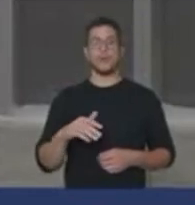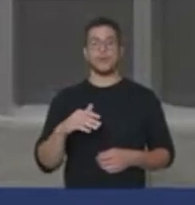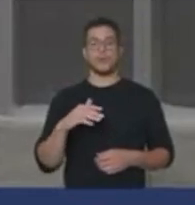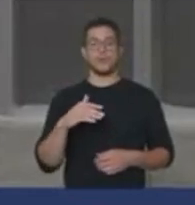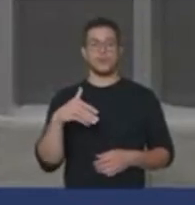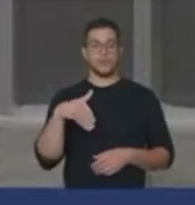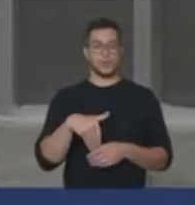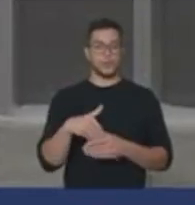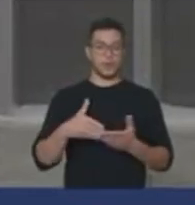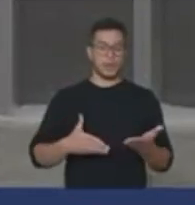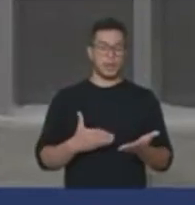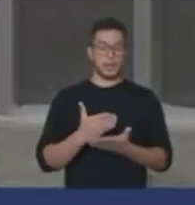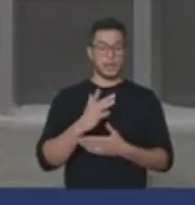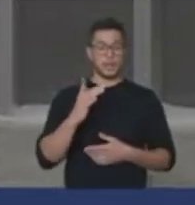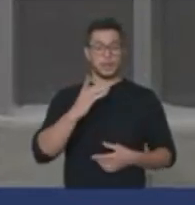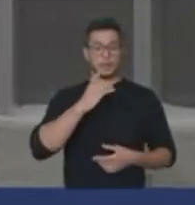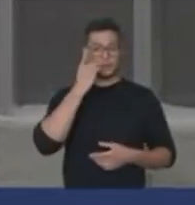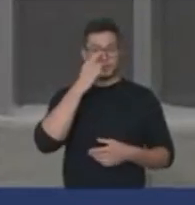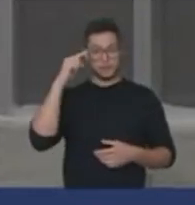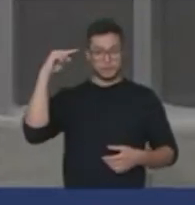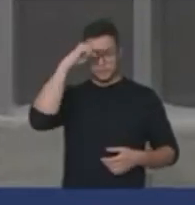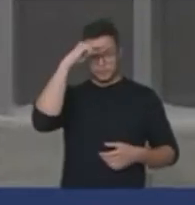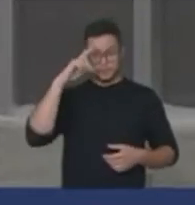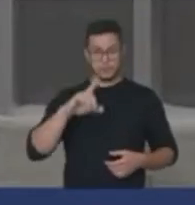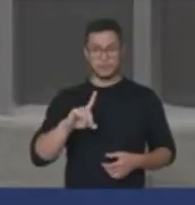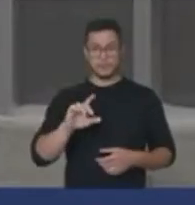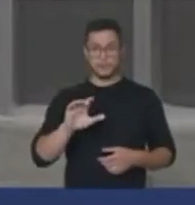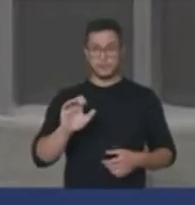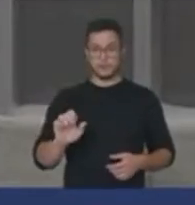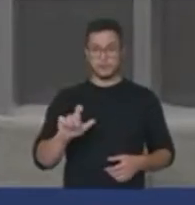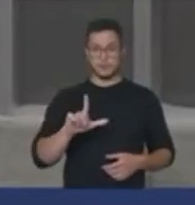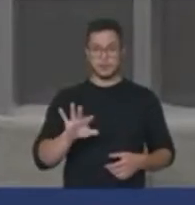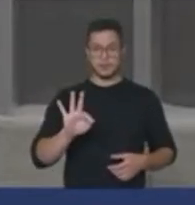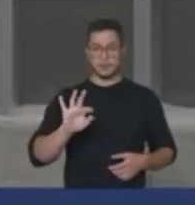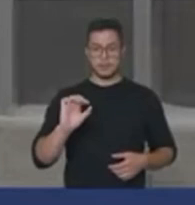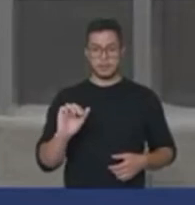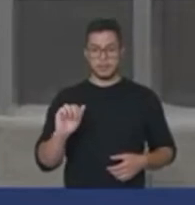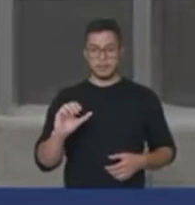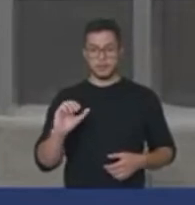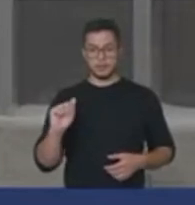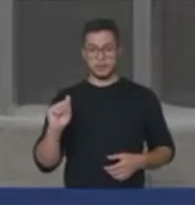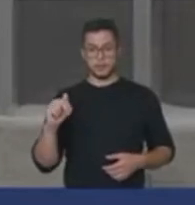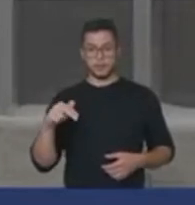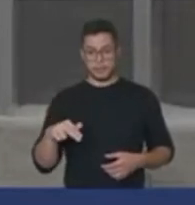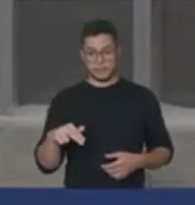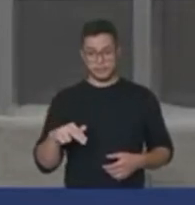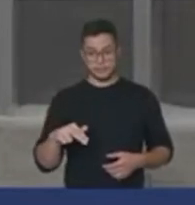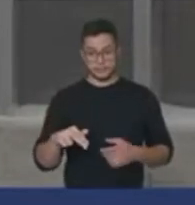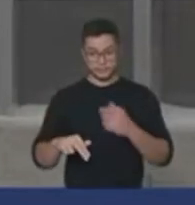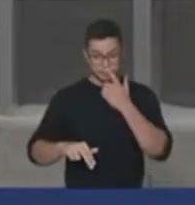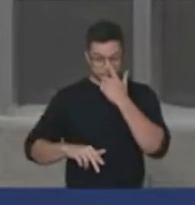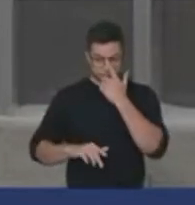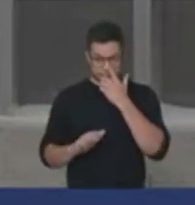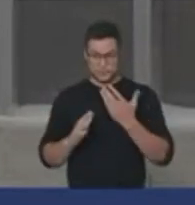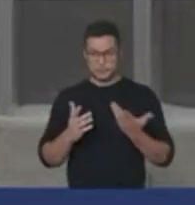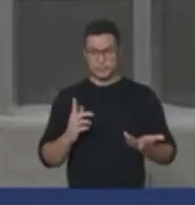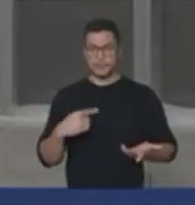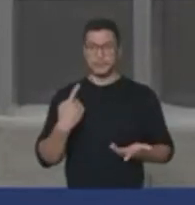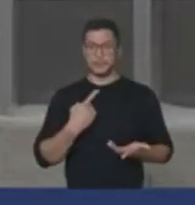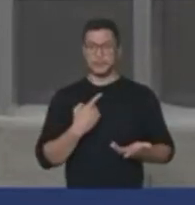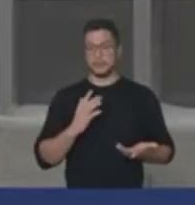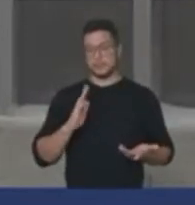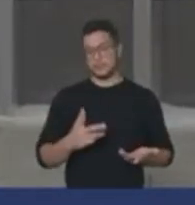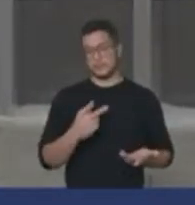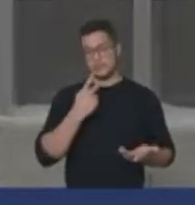foi cassado por ser ficha suja. Nós já havíamos denunciado diversas vezes que esse